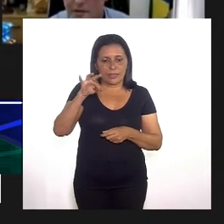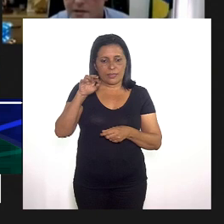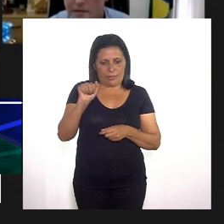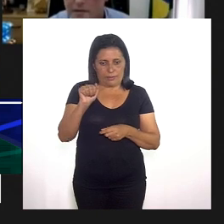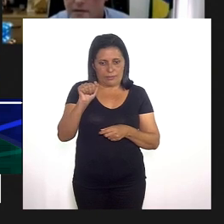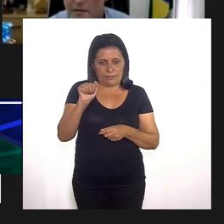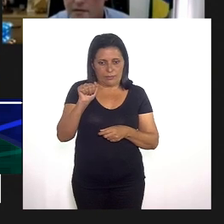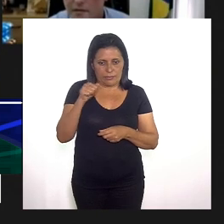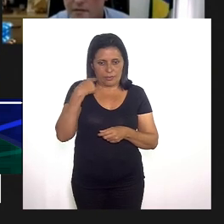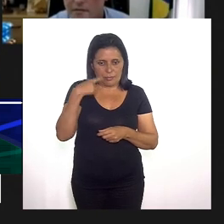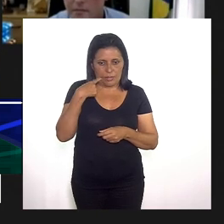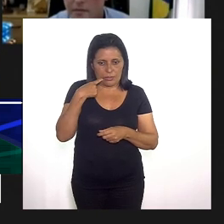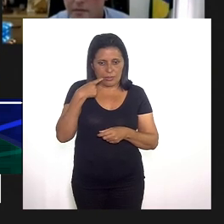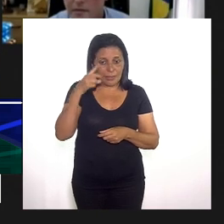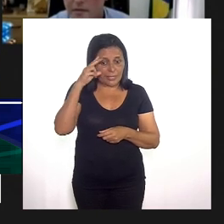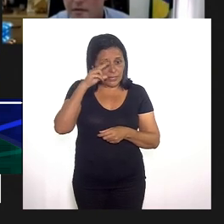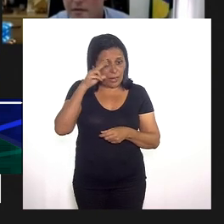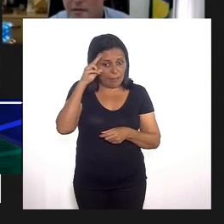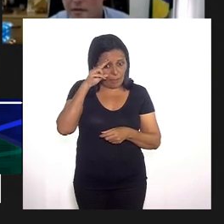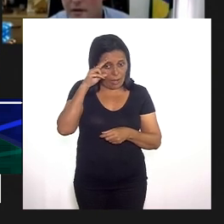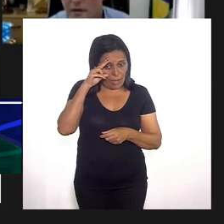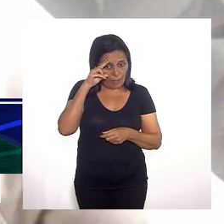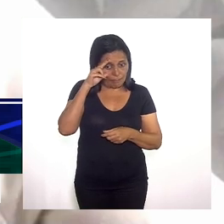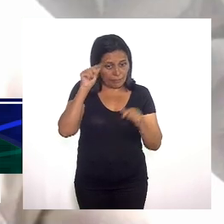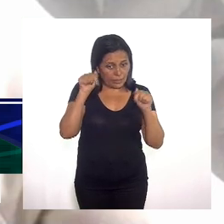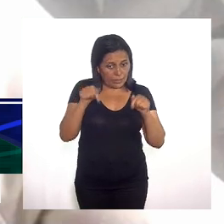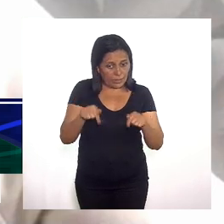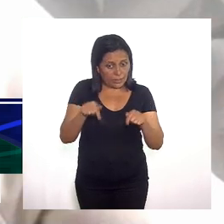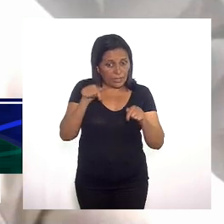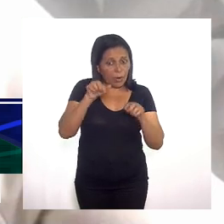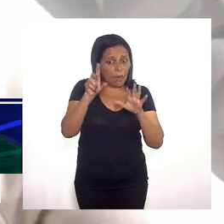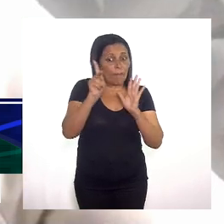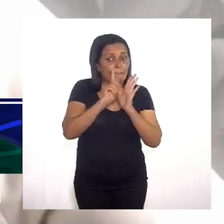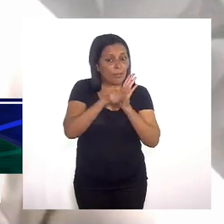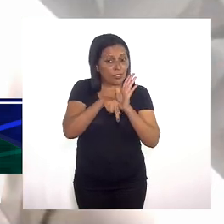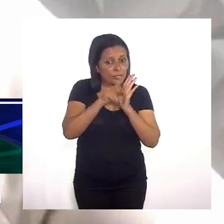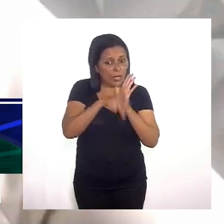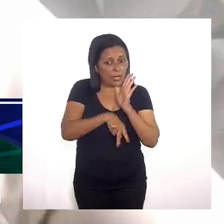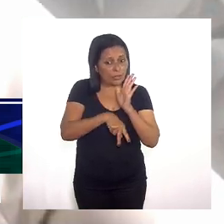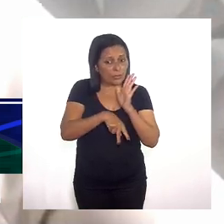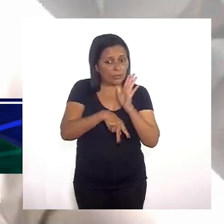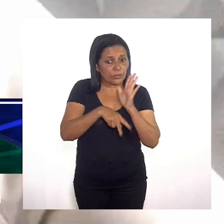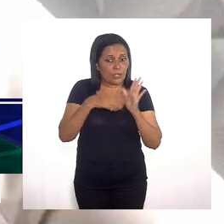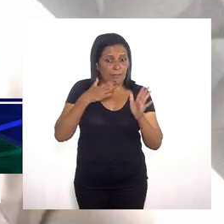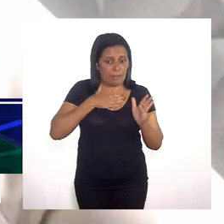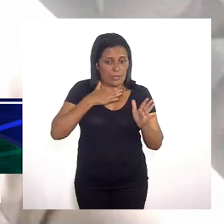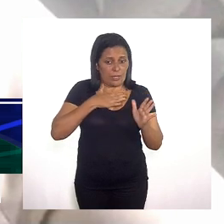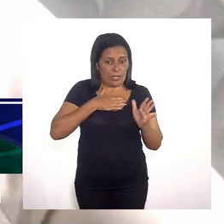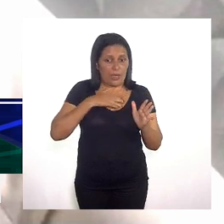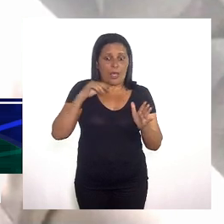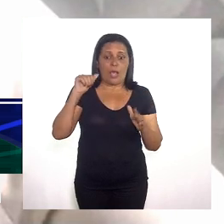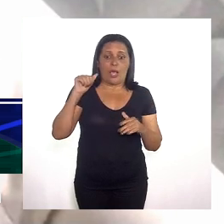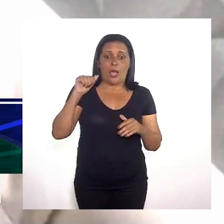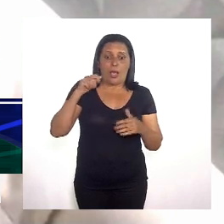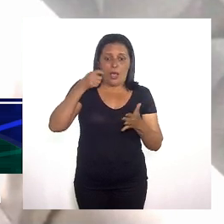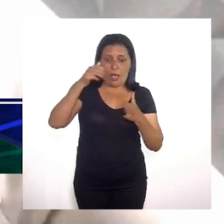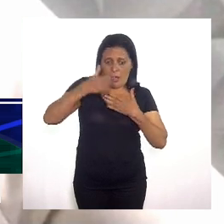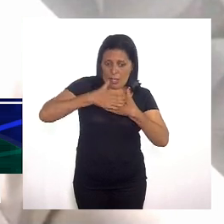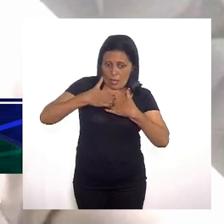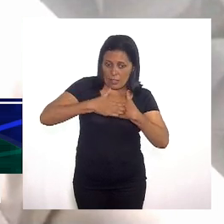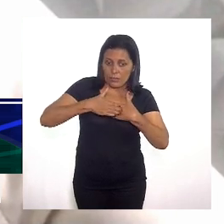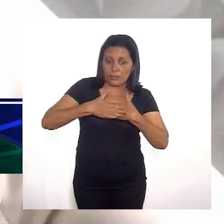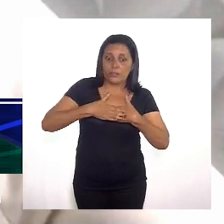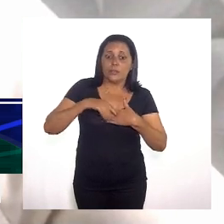Márcio. É, só para lembrar aqui que esse é um projeto de autoria minha e da deputada Lana e que o